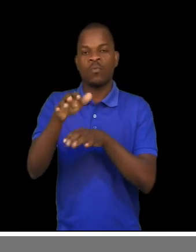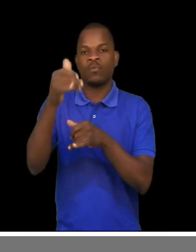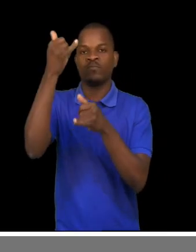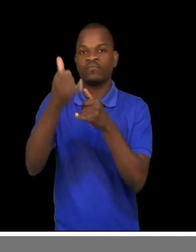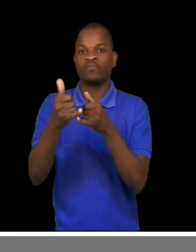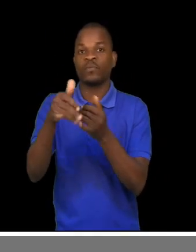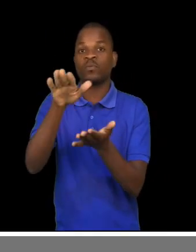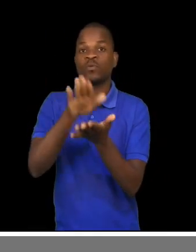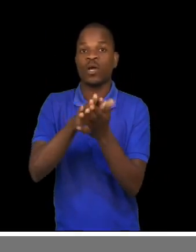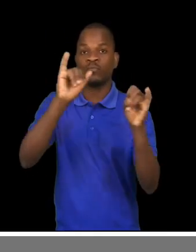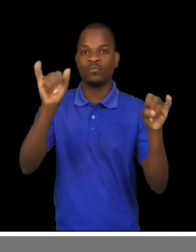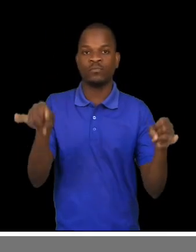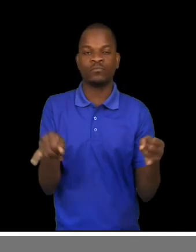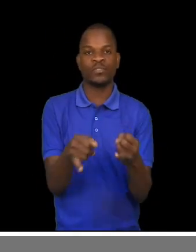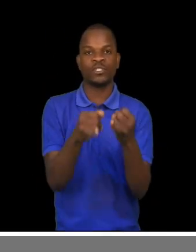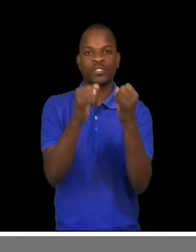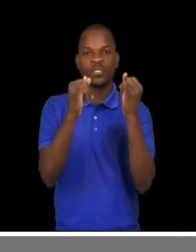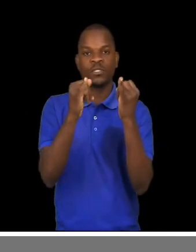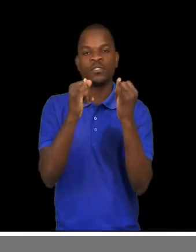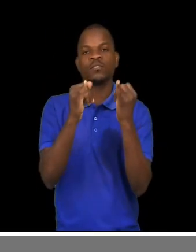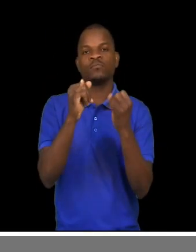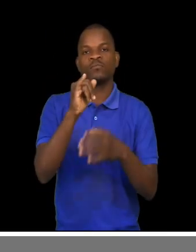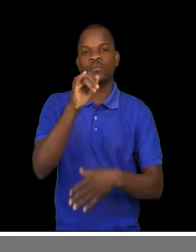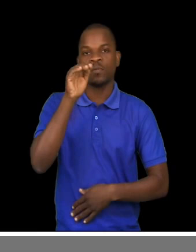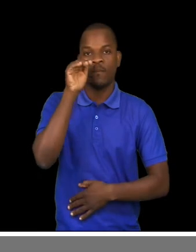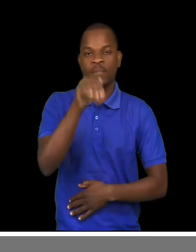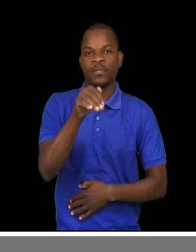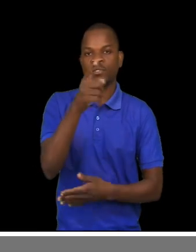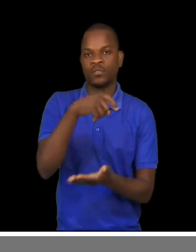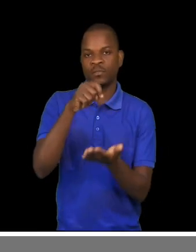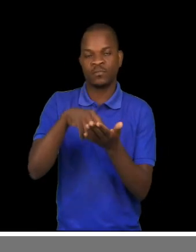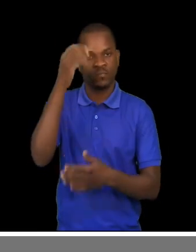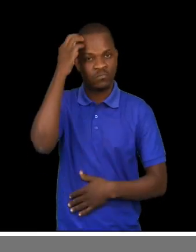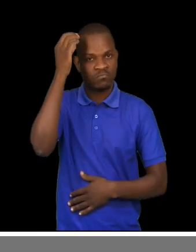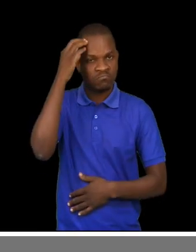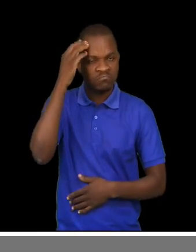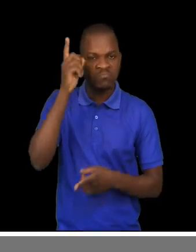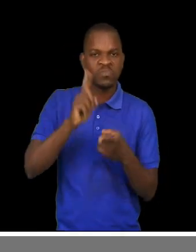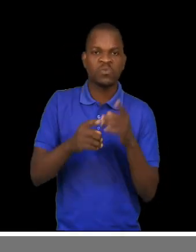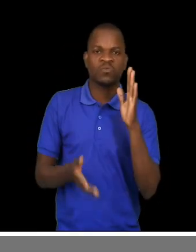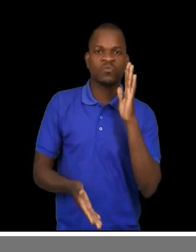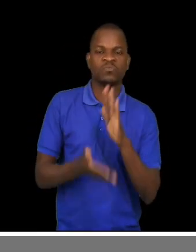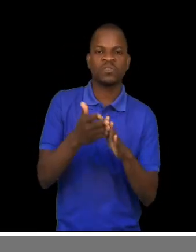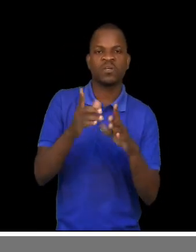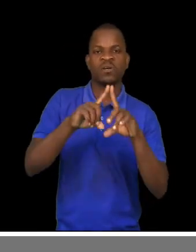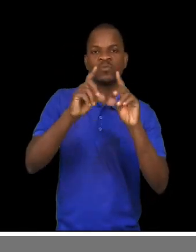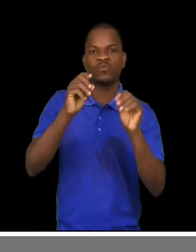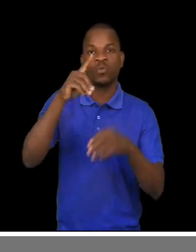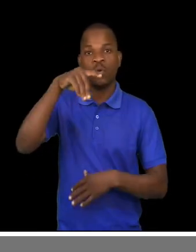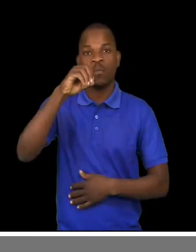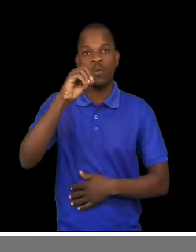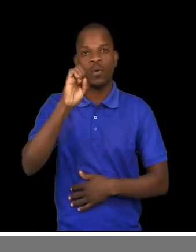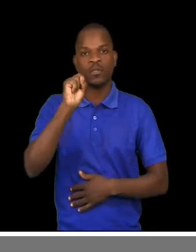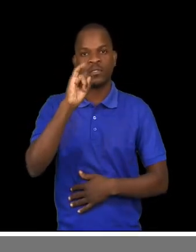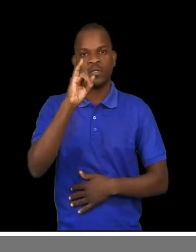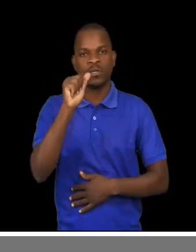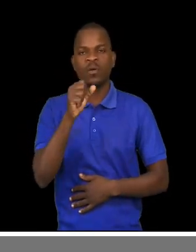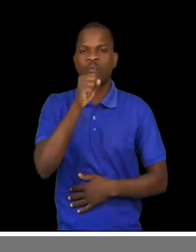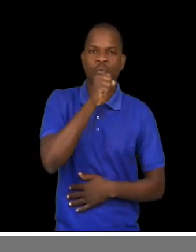vai terminar no Jardim Tunduro, na baixa da cidade de Maputo. Vários eventos com destaque para a poesia,